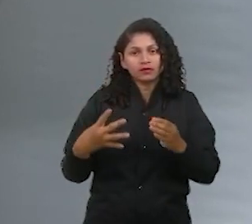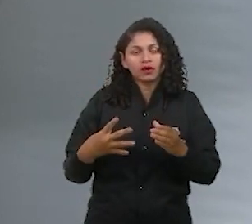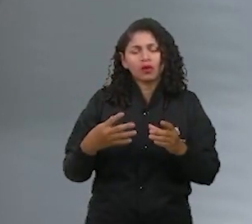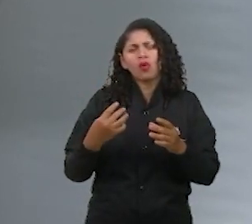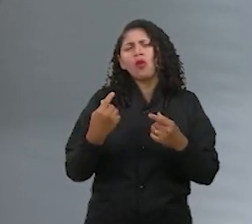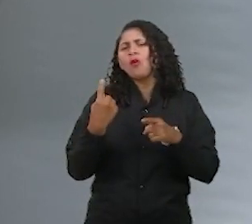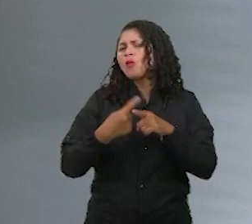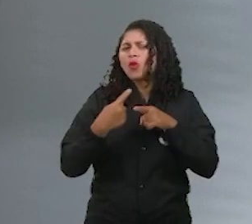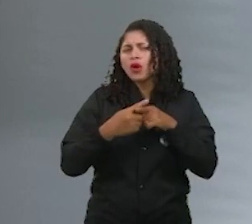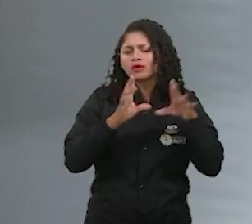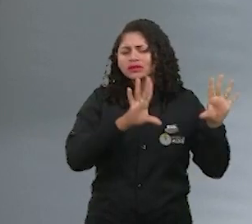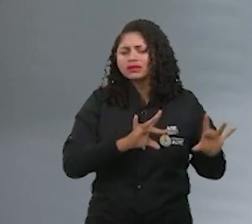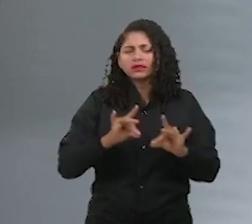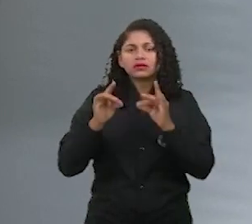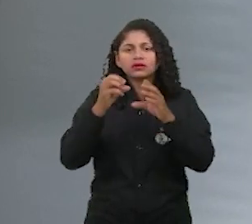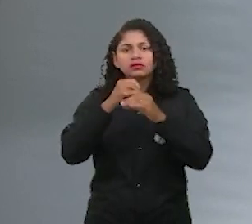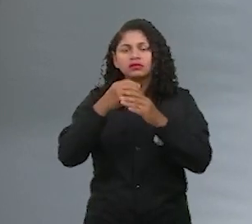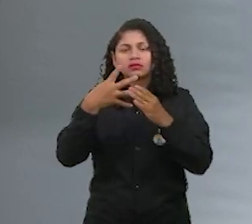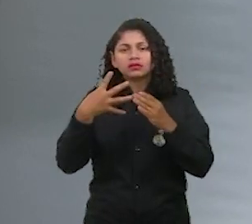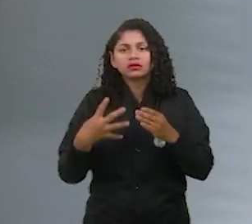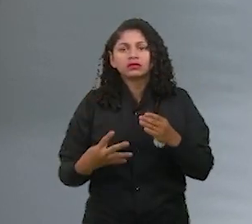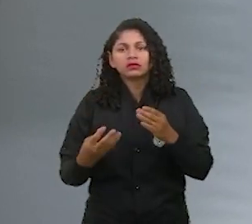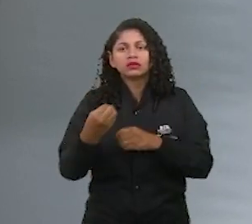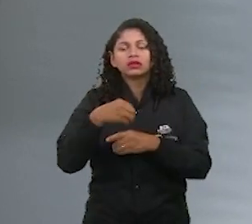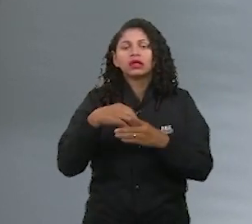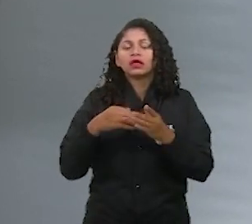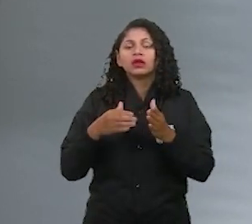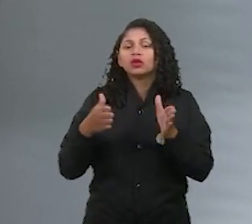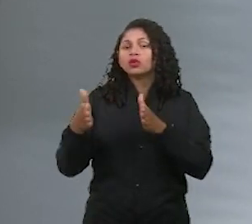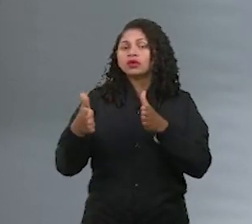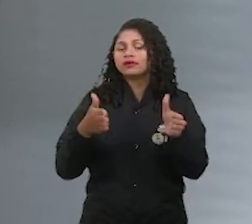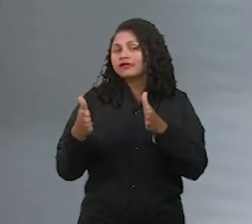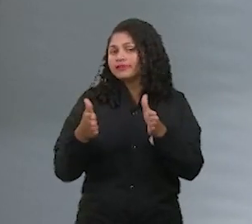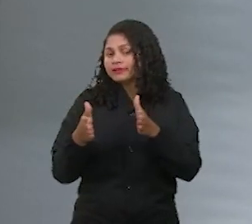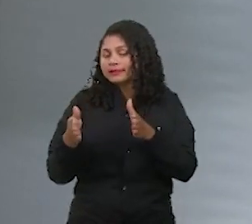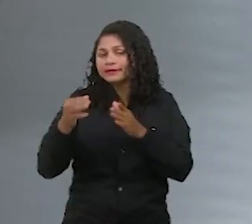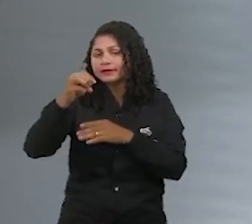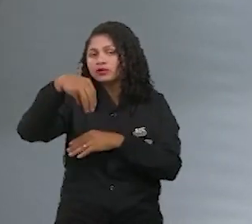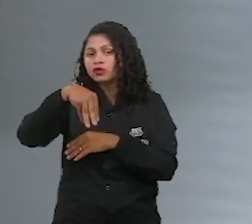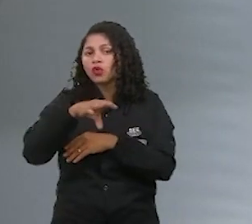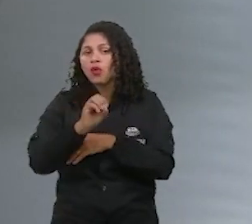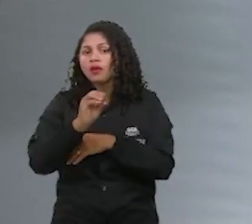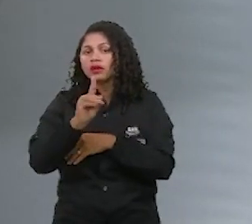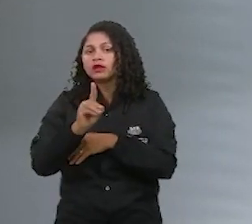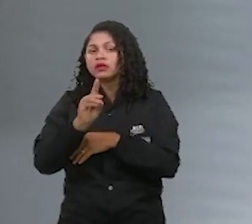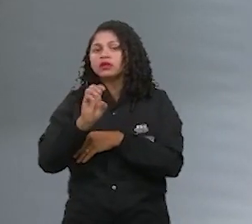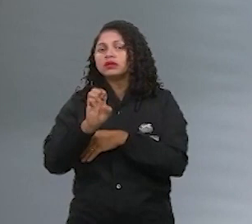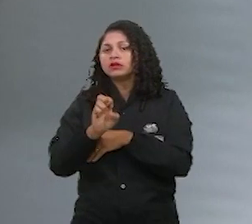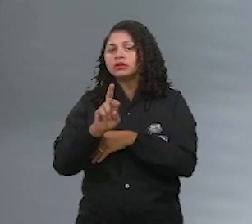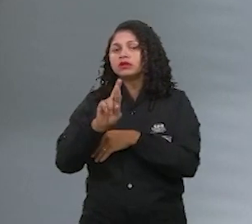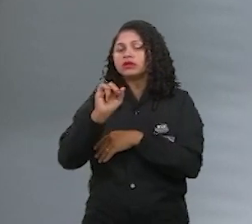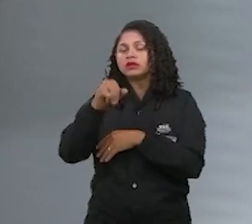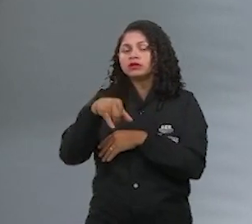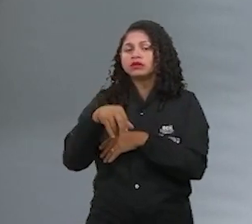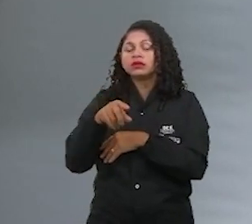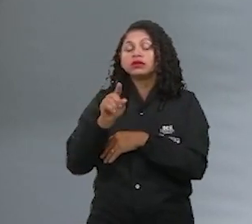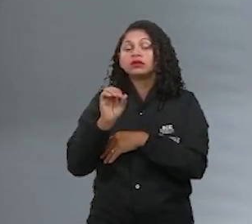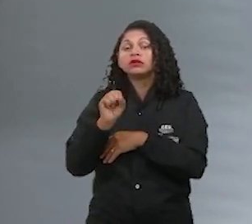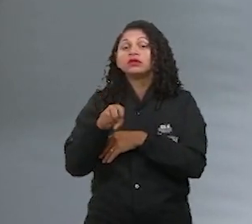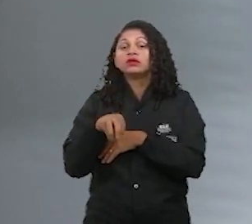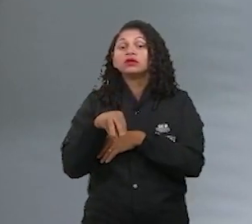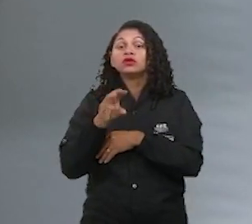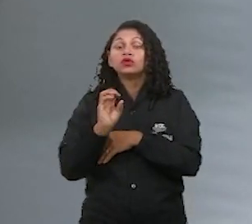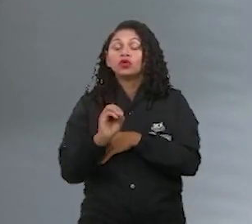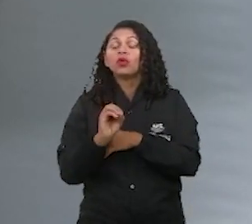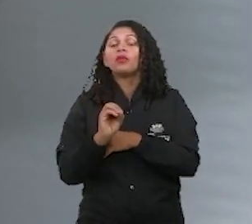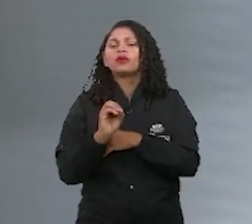traz aqui, dentro do modernismo, a introdução, o contexto histórico, os autores e